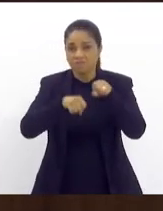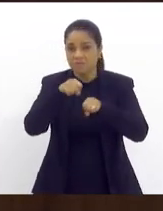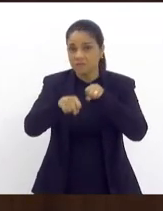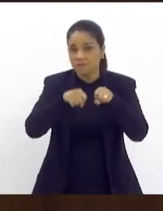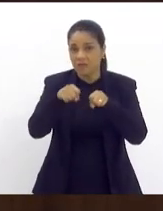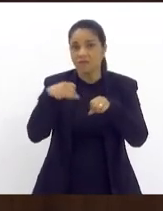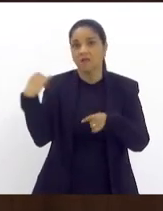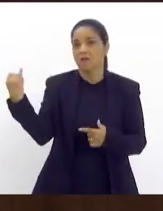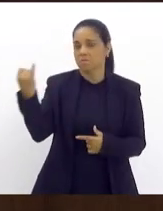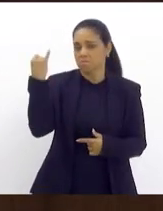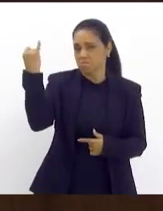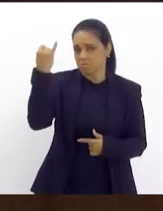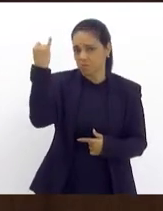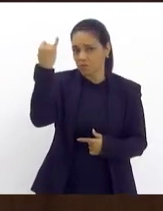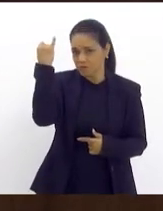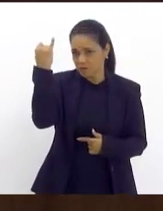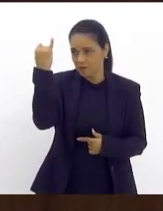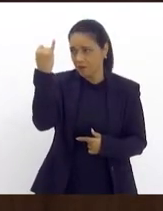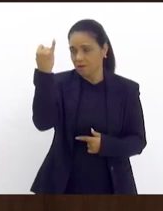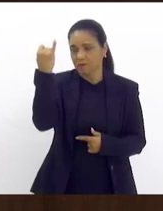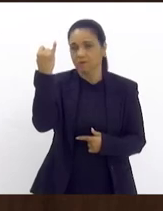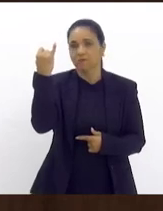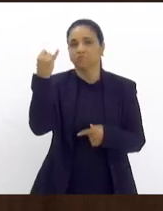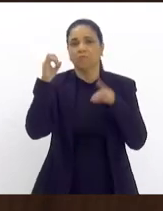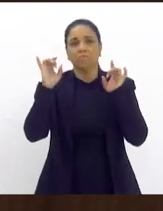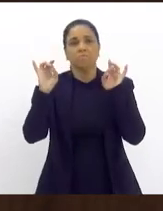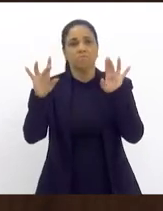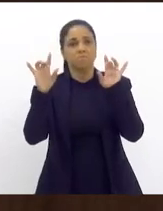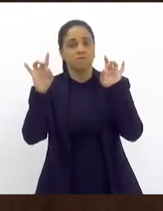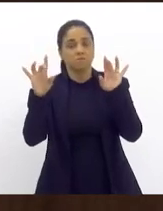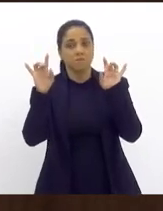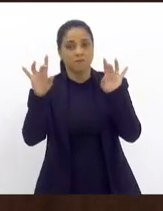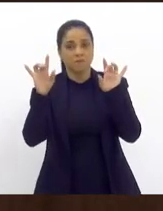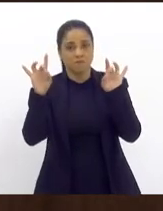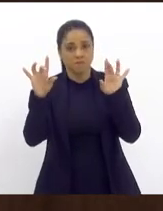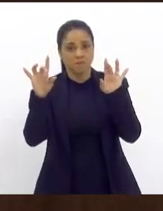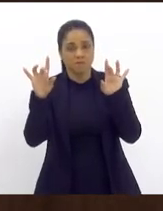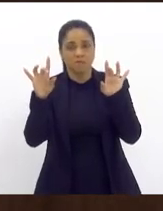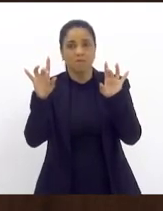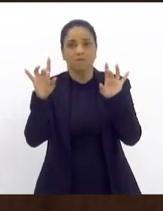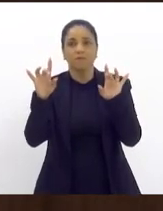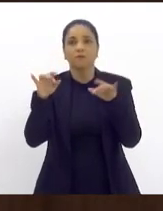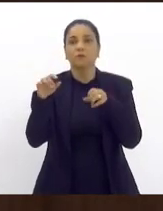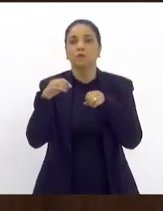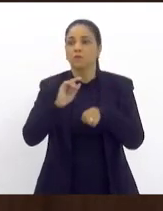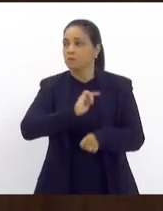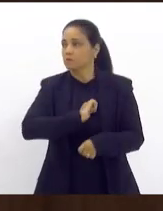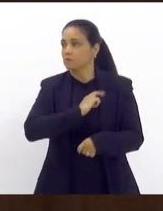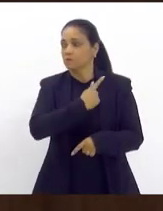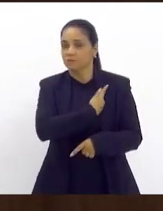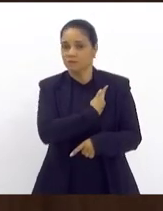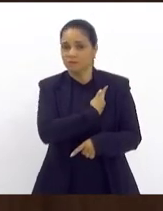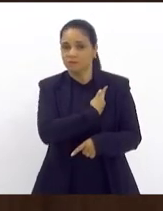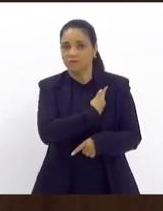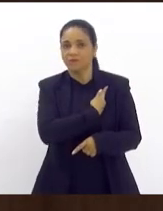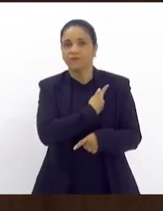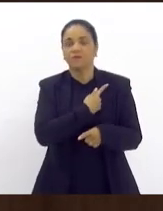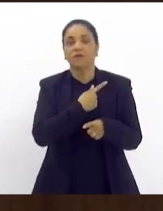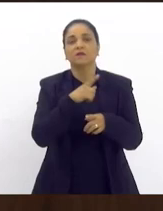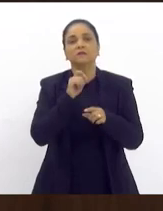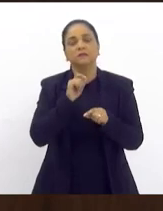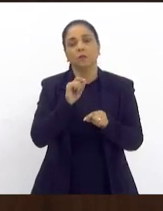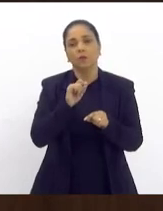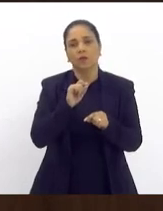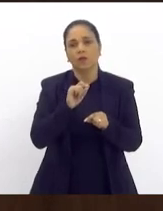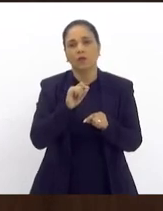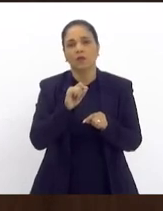importância e era dado destaque ao município de São Gonçalo e eu quero dizer que foi